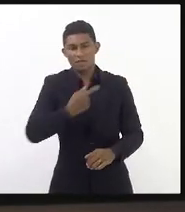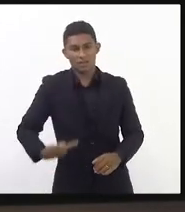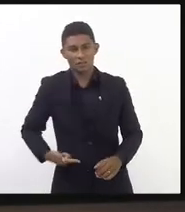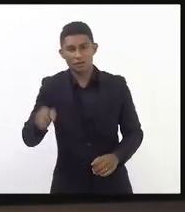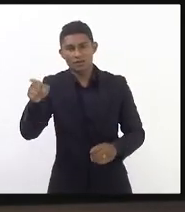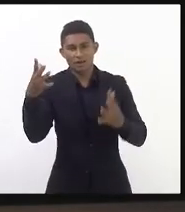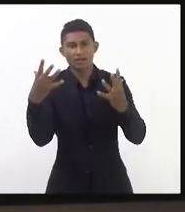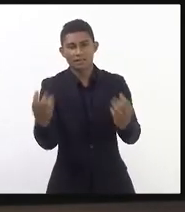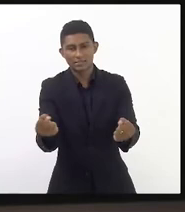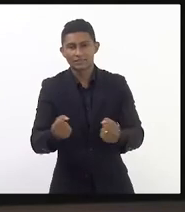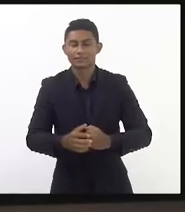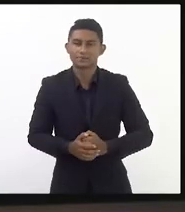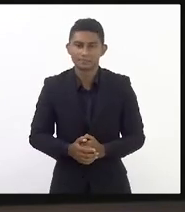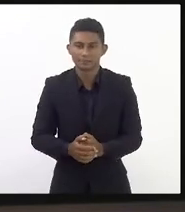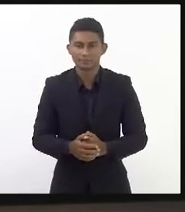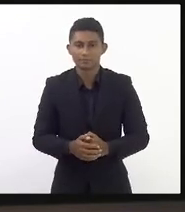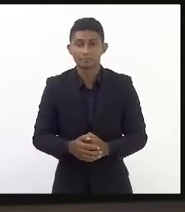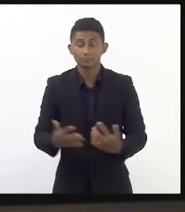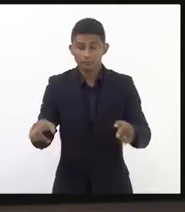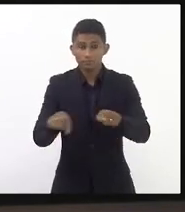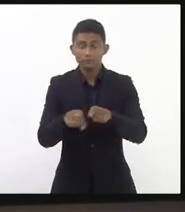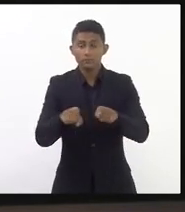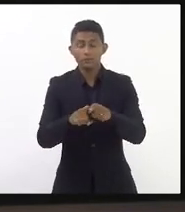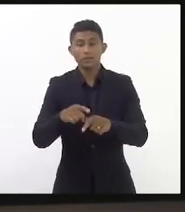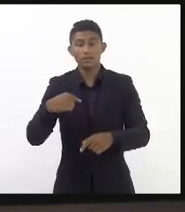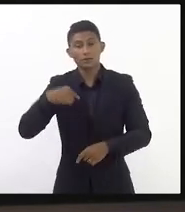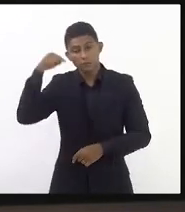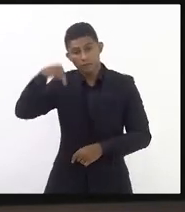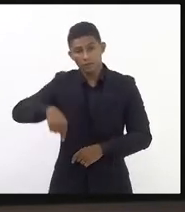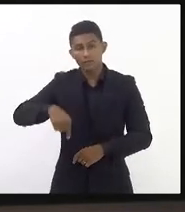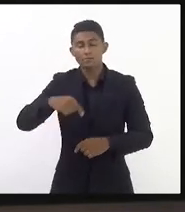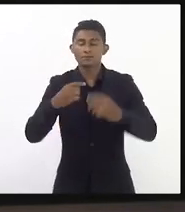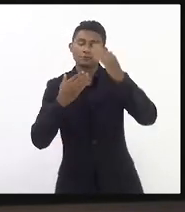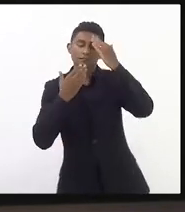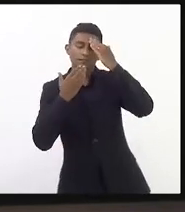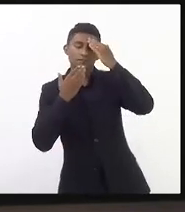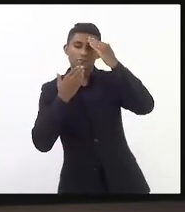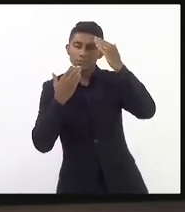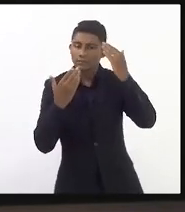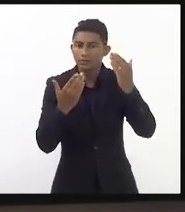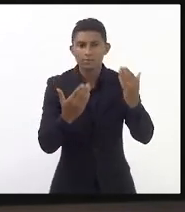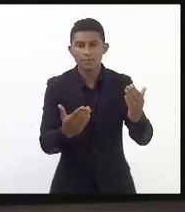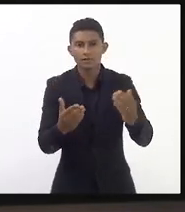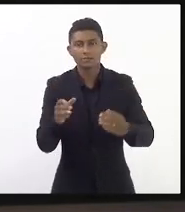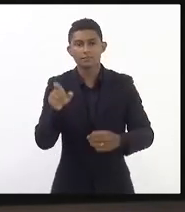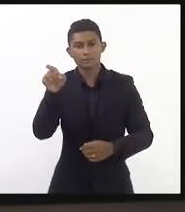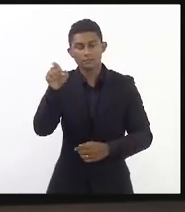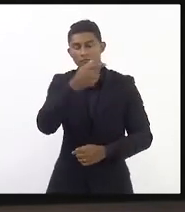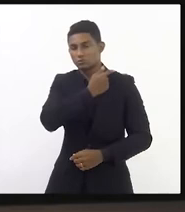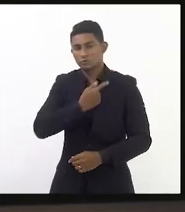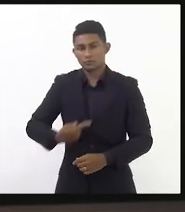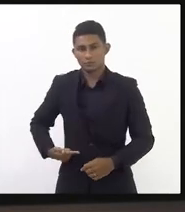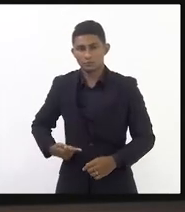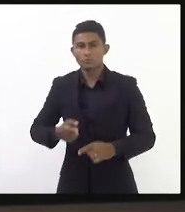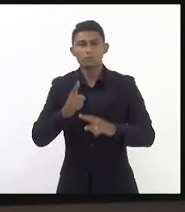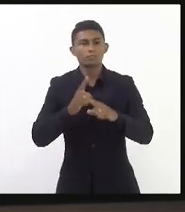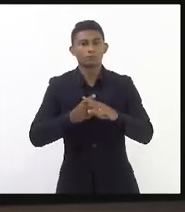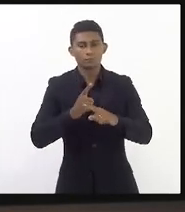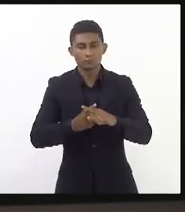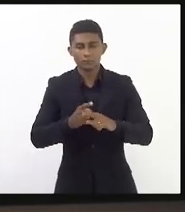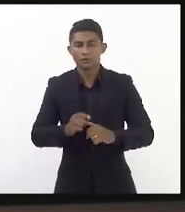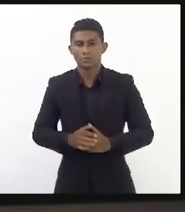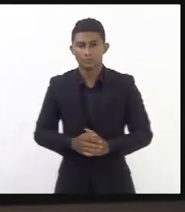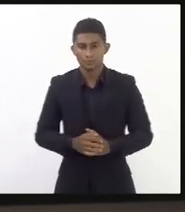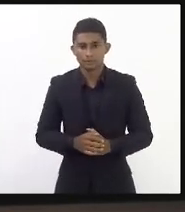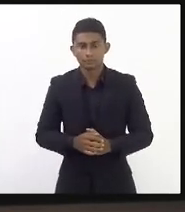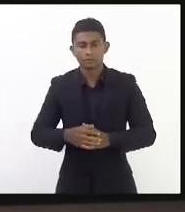quero também, presidente, agradecer mais uma vez o nosso governador, porque